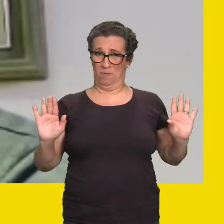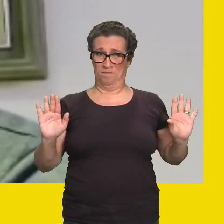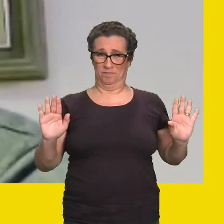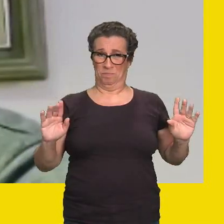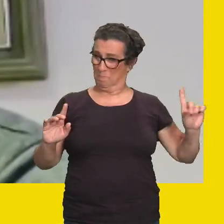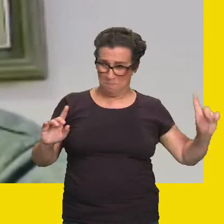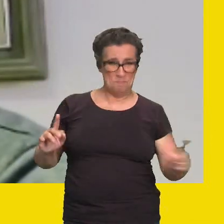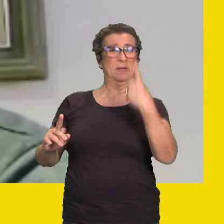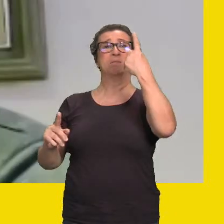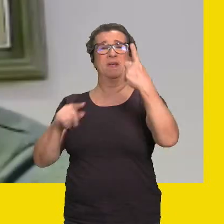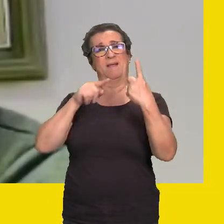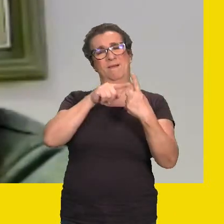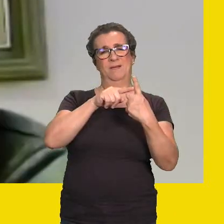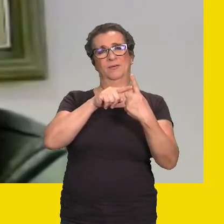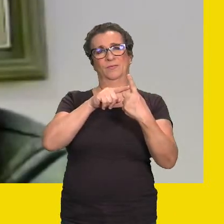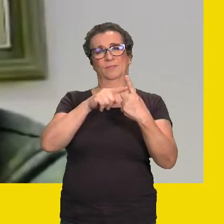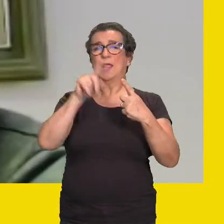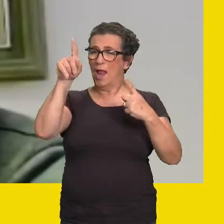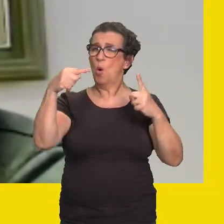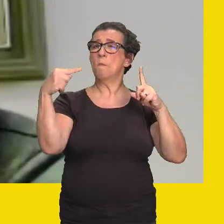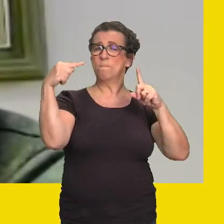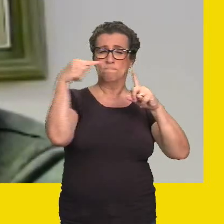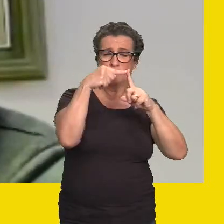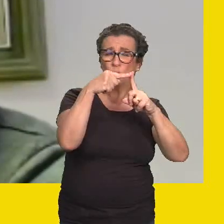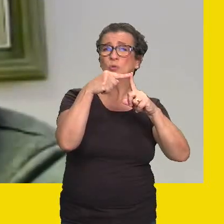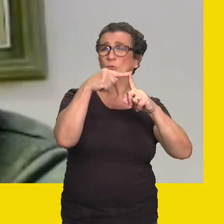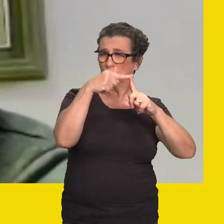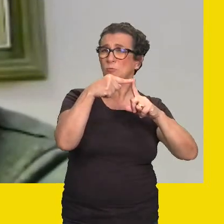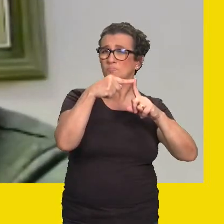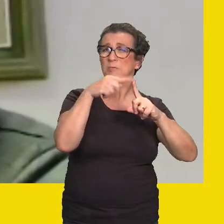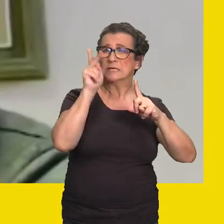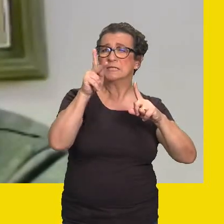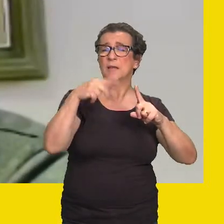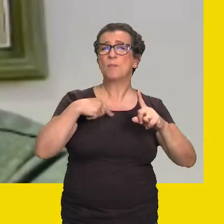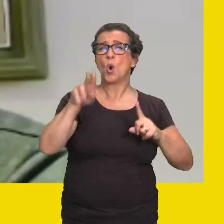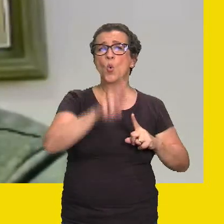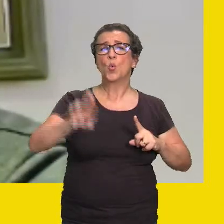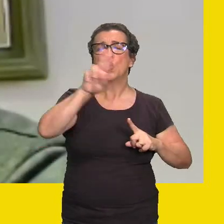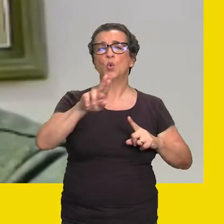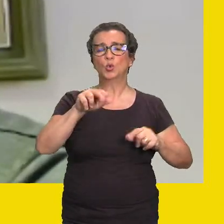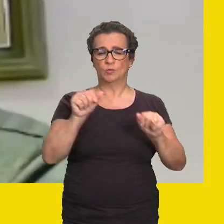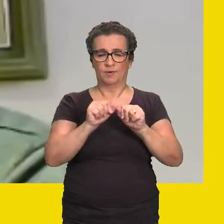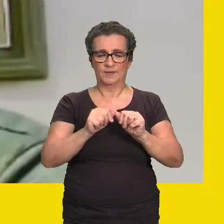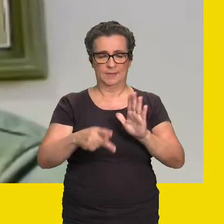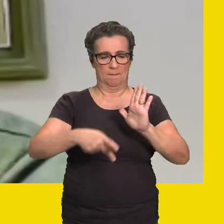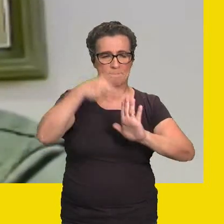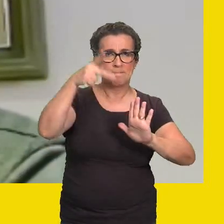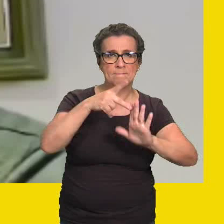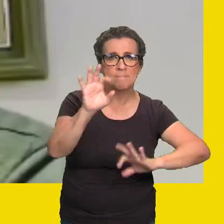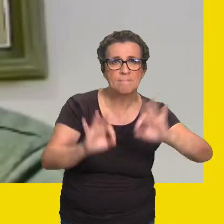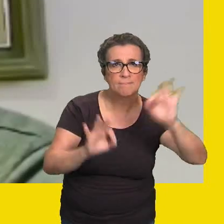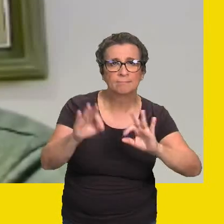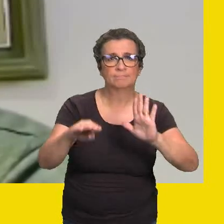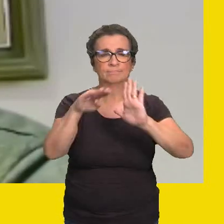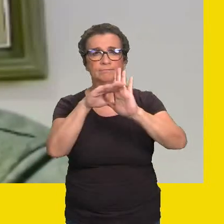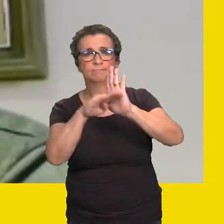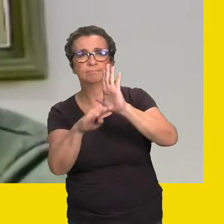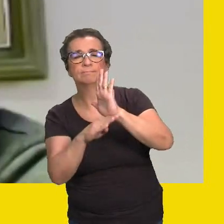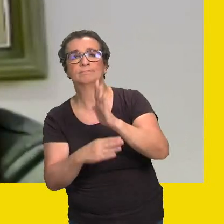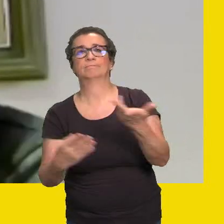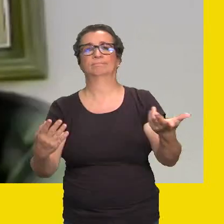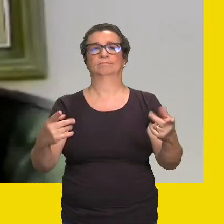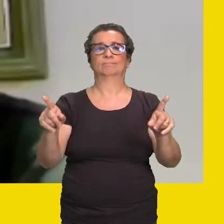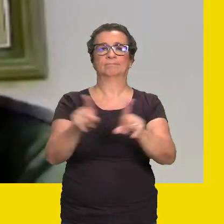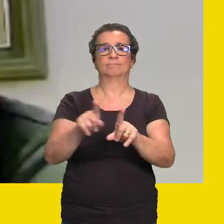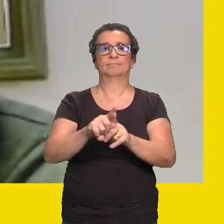Então, um dos pontos que eu tento colocar quando eu vou fazer um planejamento, né, ou quando a Cristiane Stancato, que é a nossa